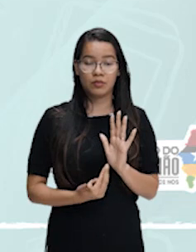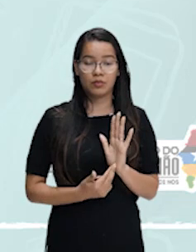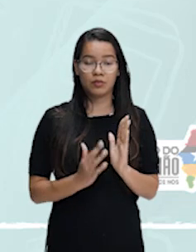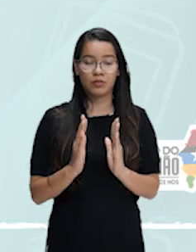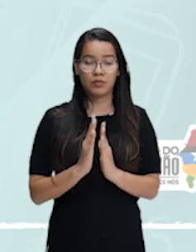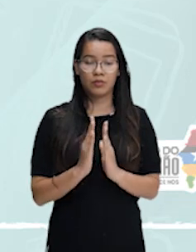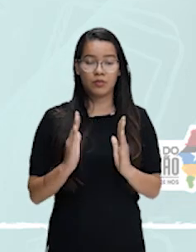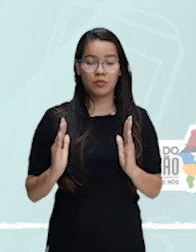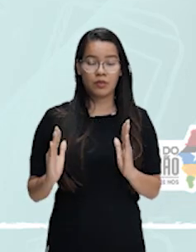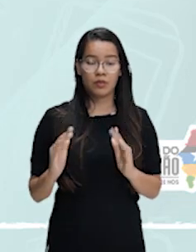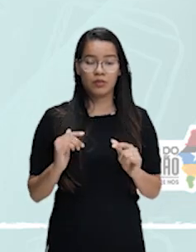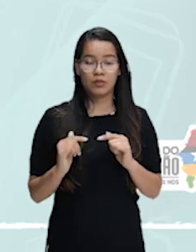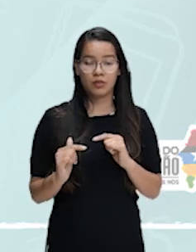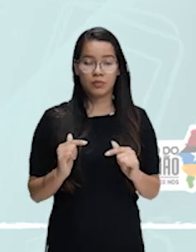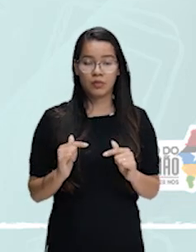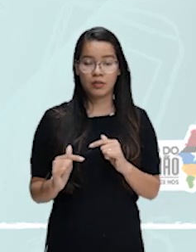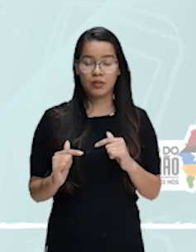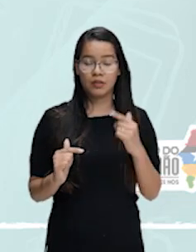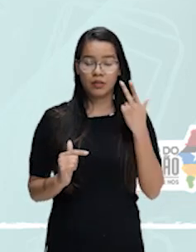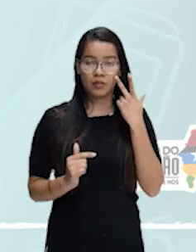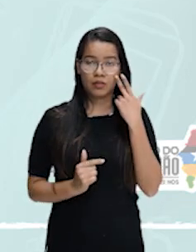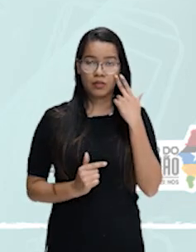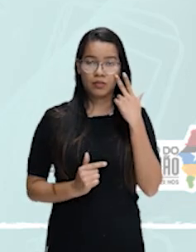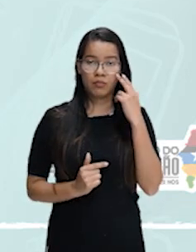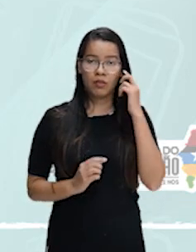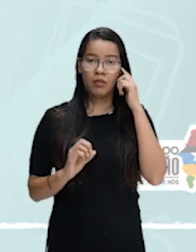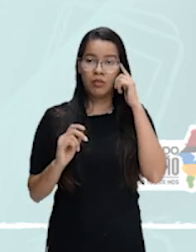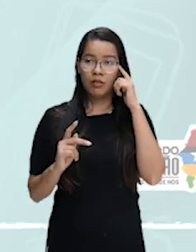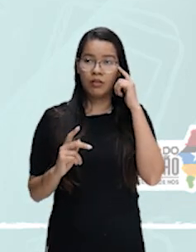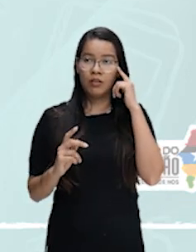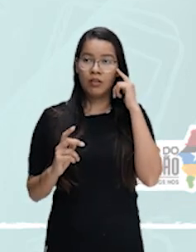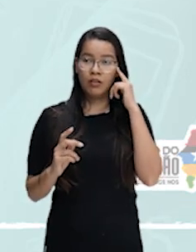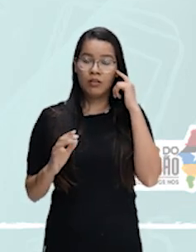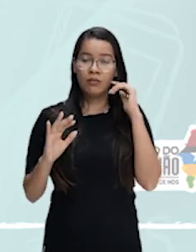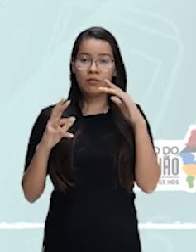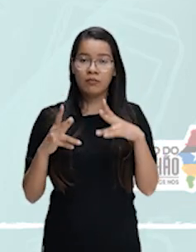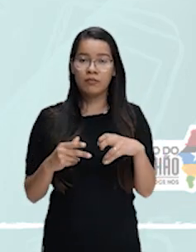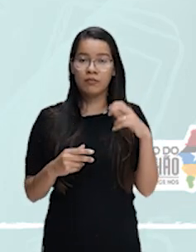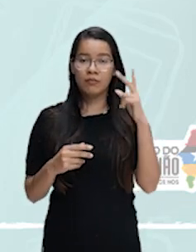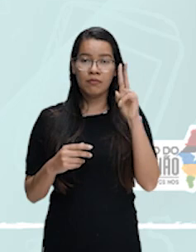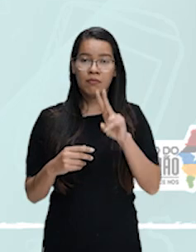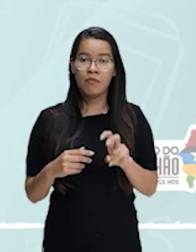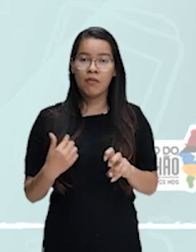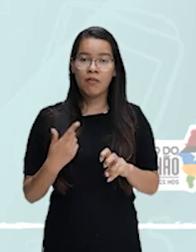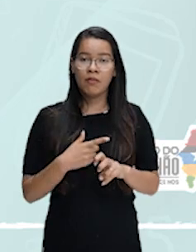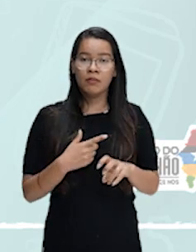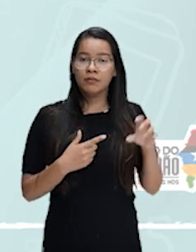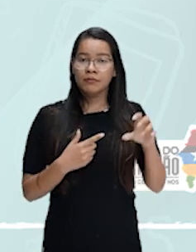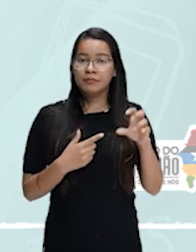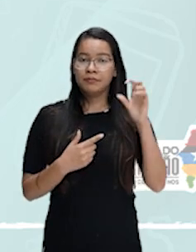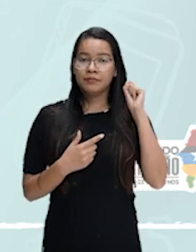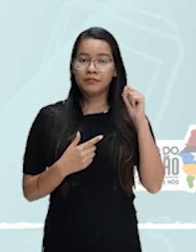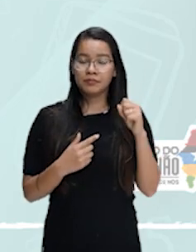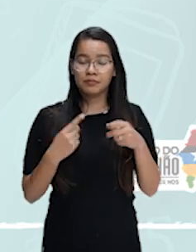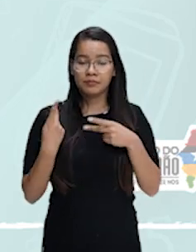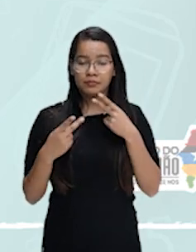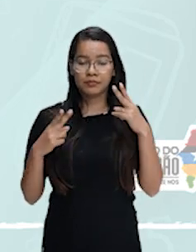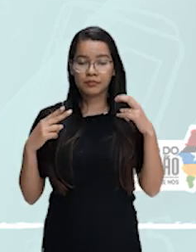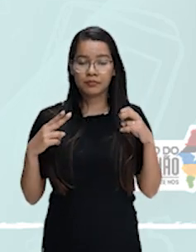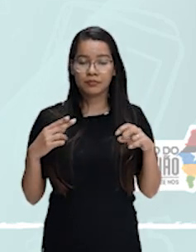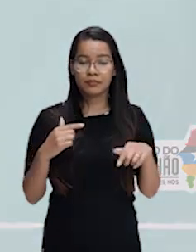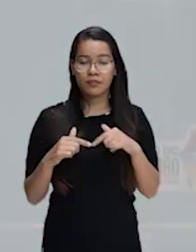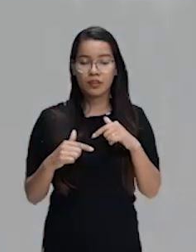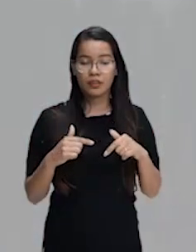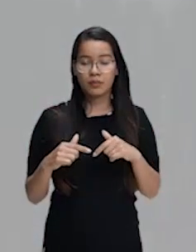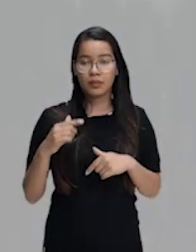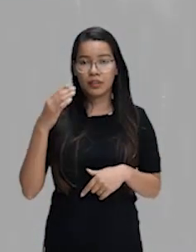formato do chamado trabalho tradicional. Então, beleza, vamos lá. Toda vez que a gente ouvir falar em trabalho tradicional ou